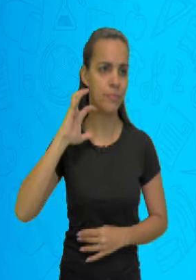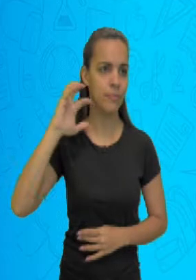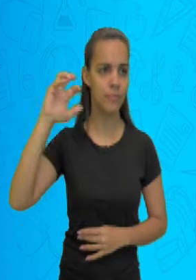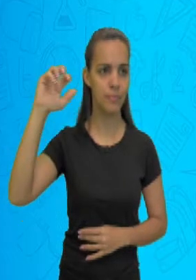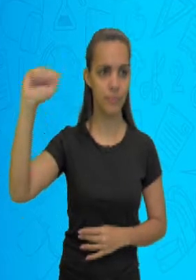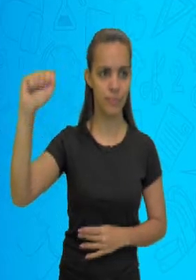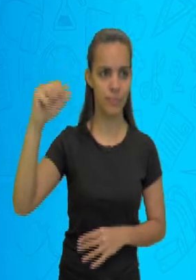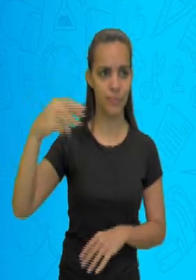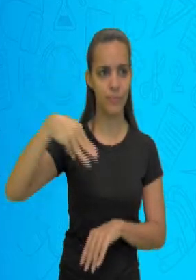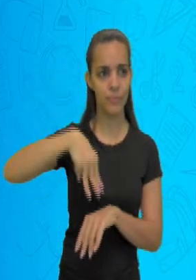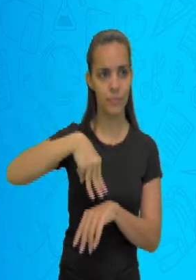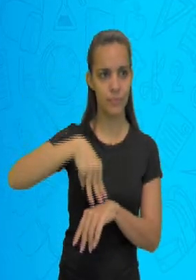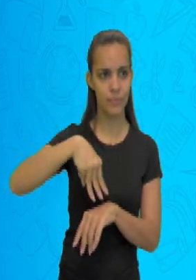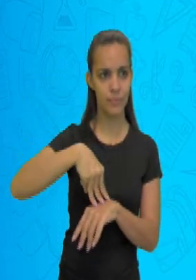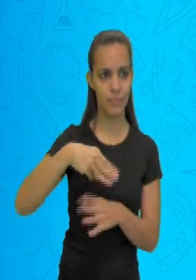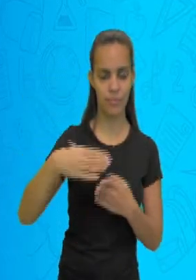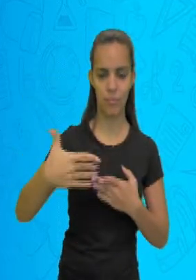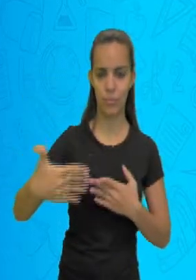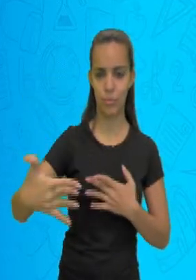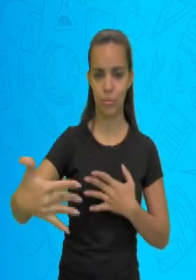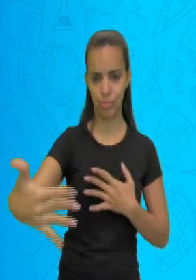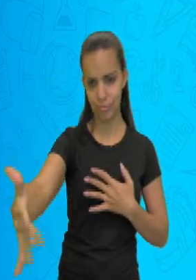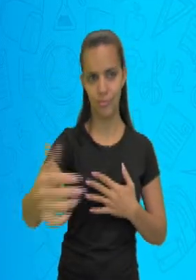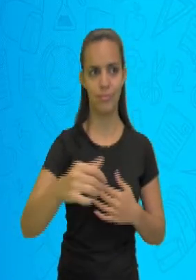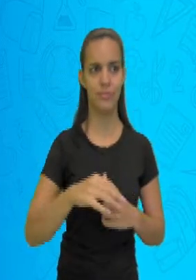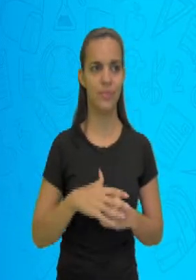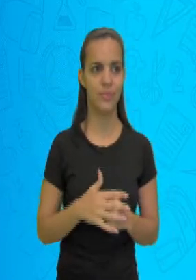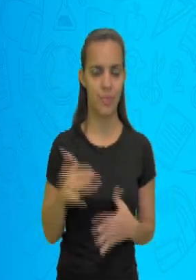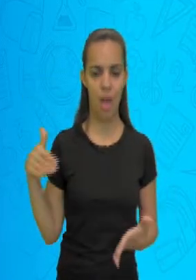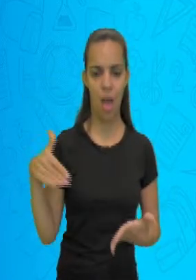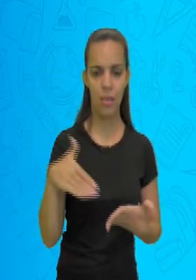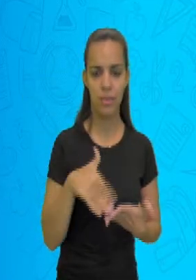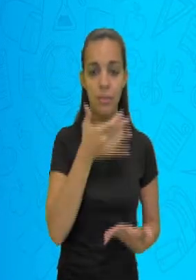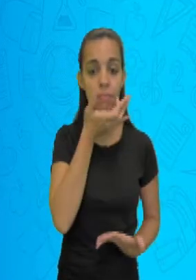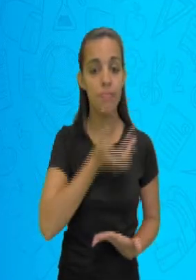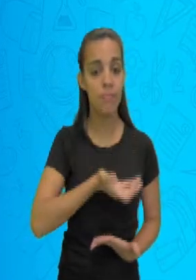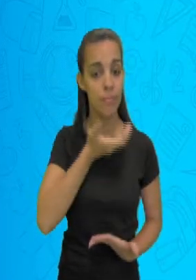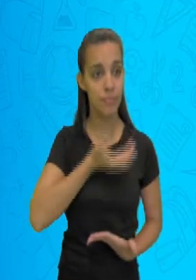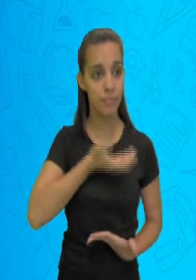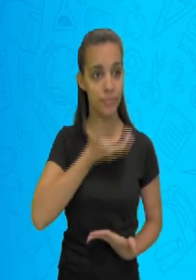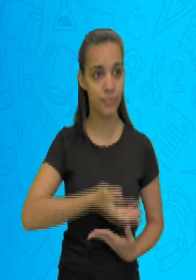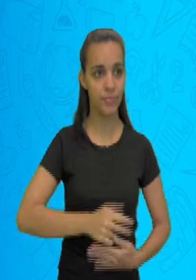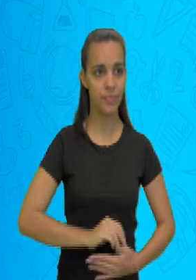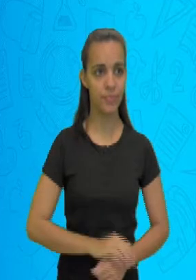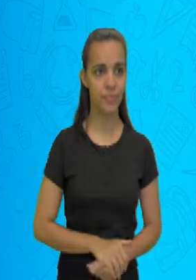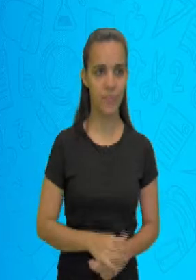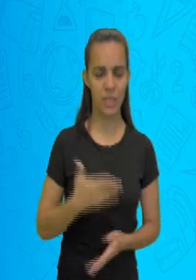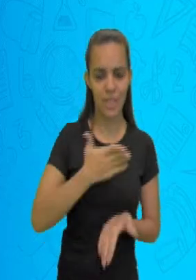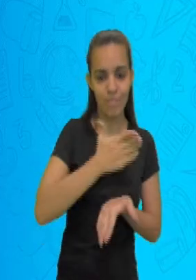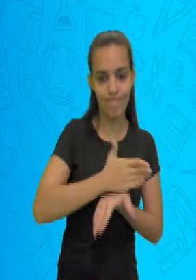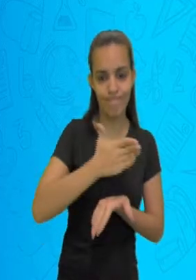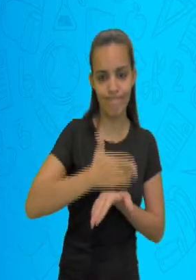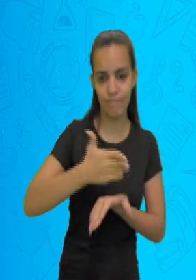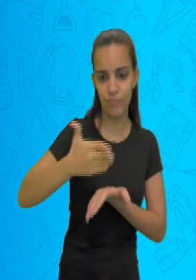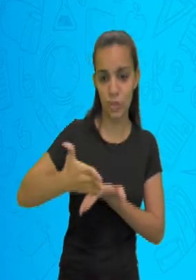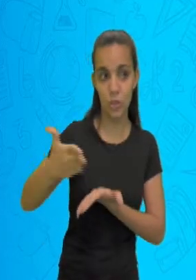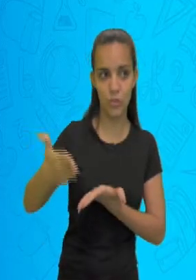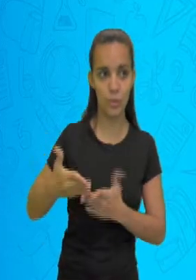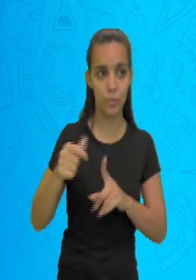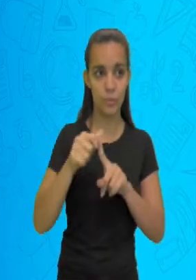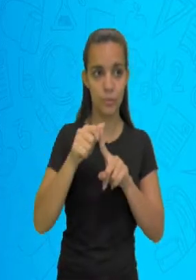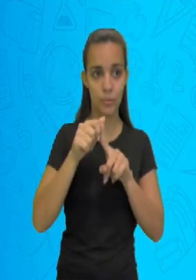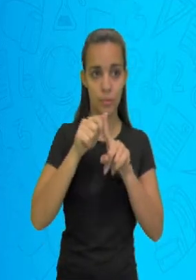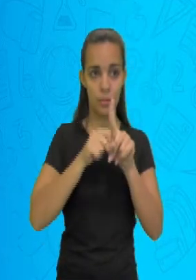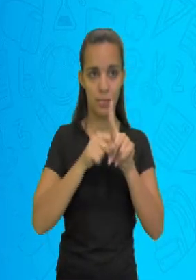abril, maio e assim por diante até o mês de dezembro. Então, eles são divididos por meses. Nós temos